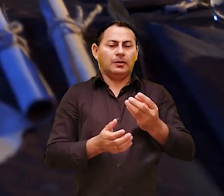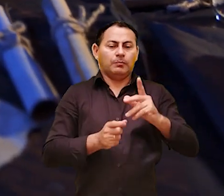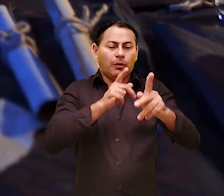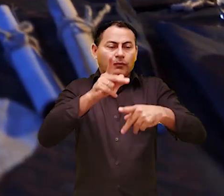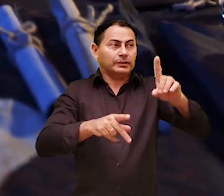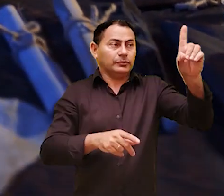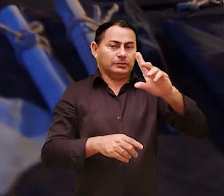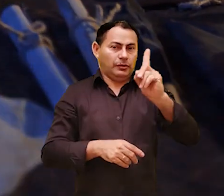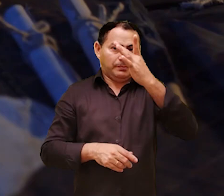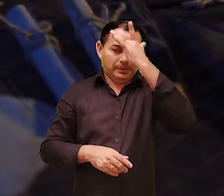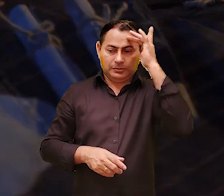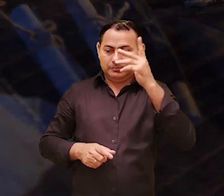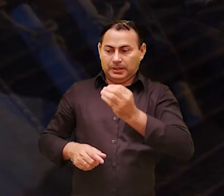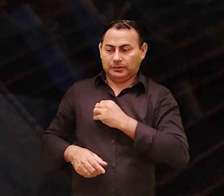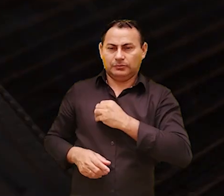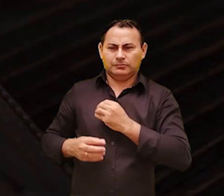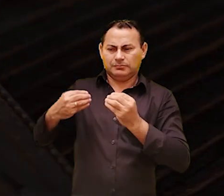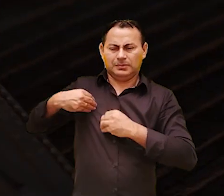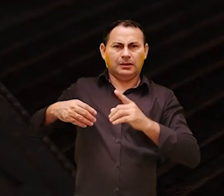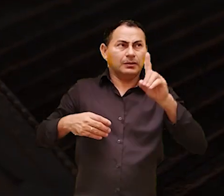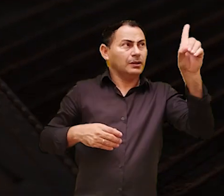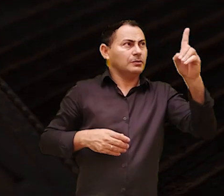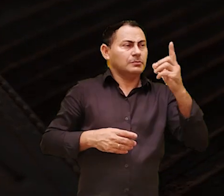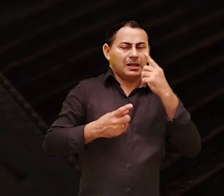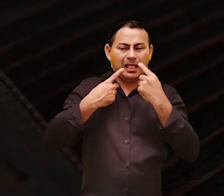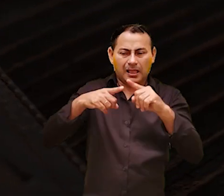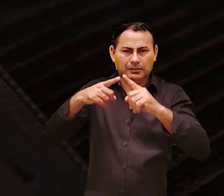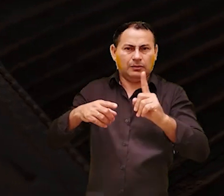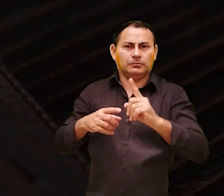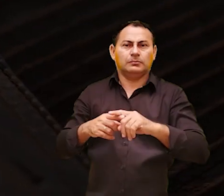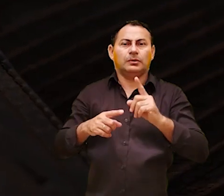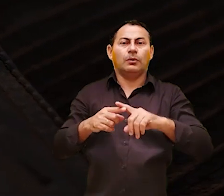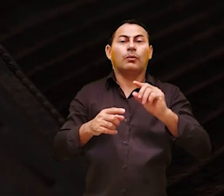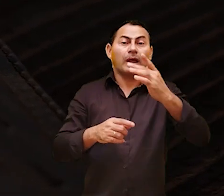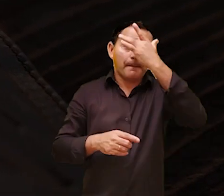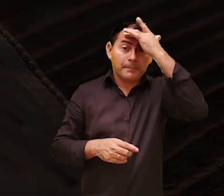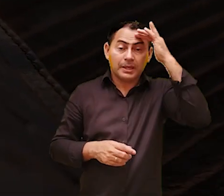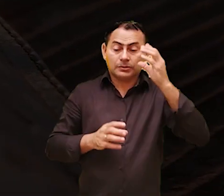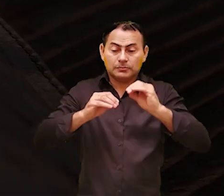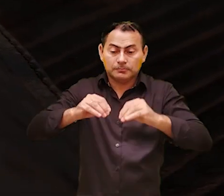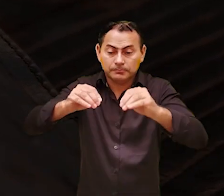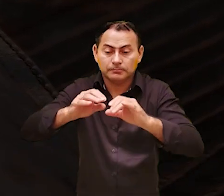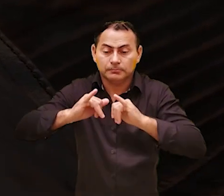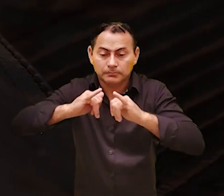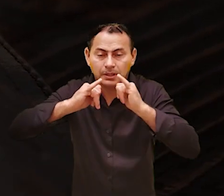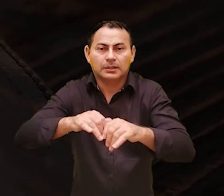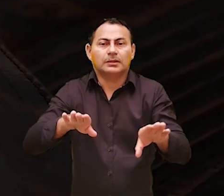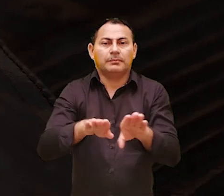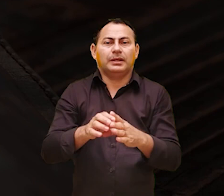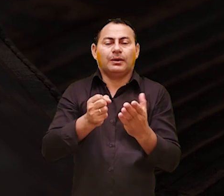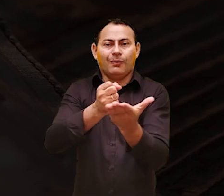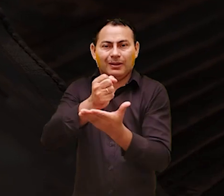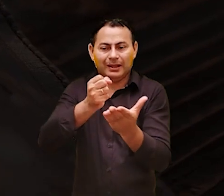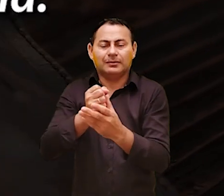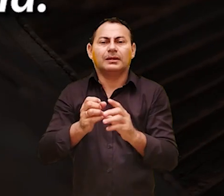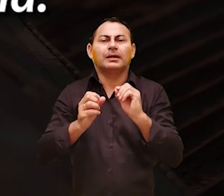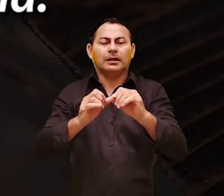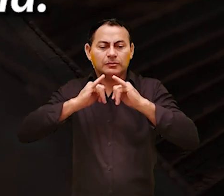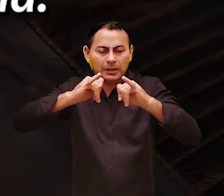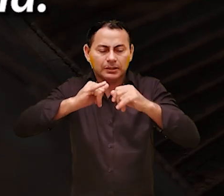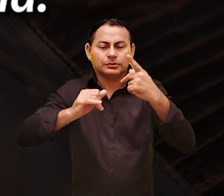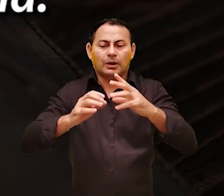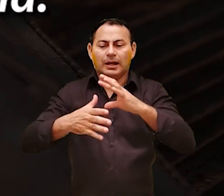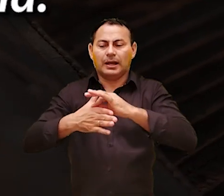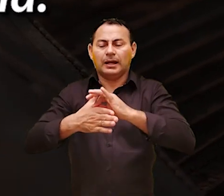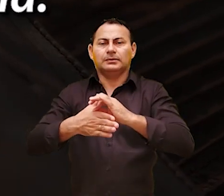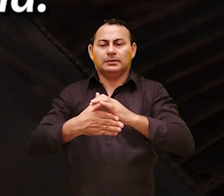Deus, não para os pecadores. Não se deixe enganar, de Deus não se zomba, pois o que o homem semear, isso também colherá. Quem